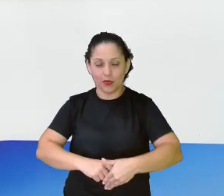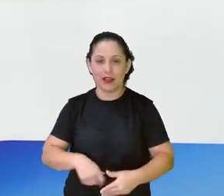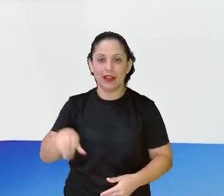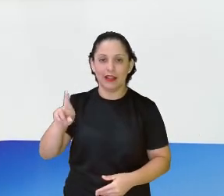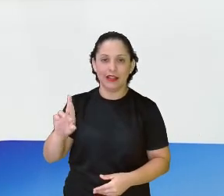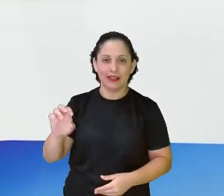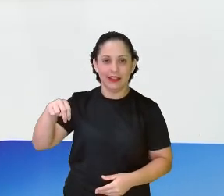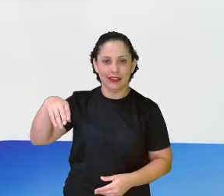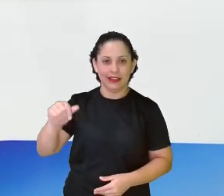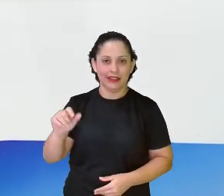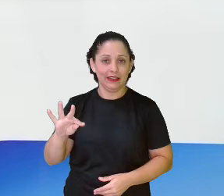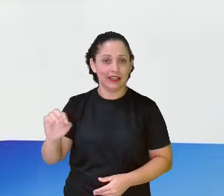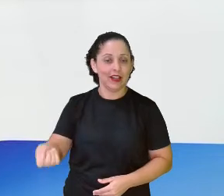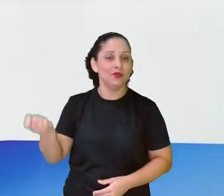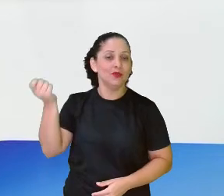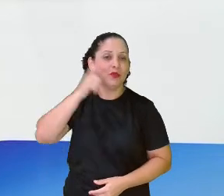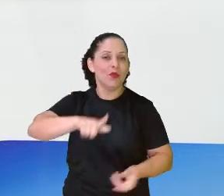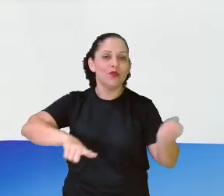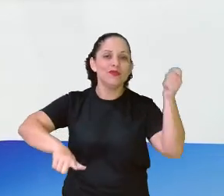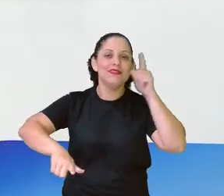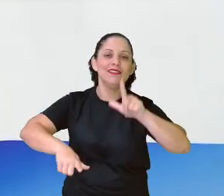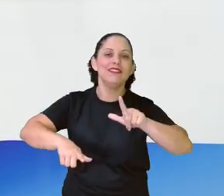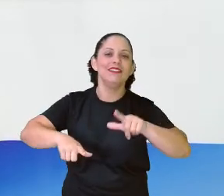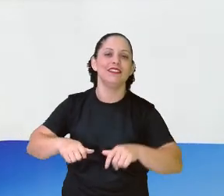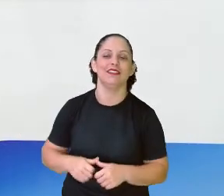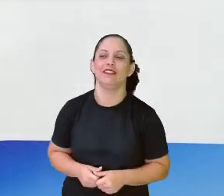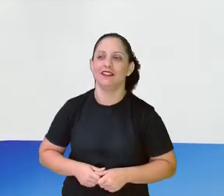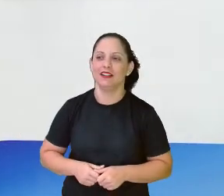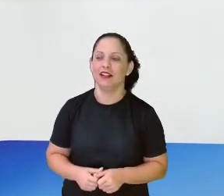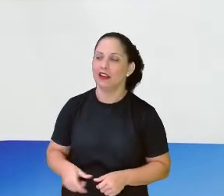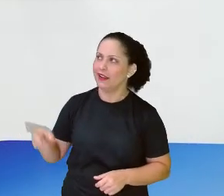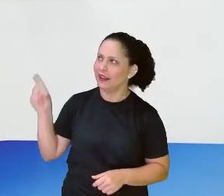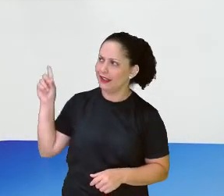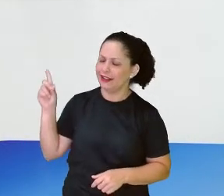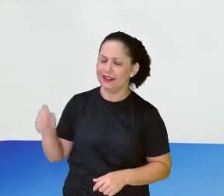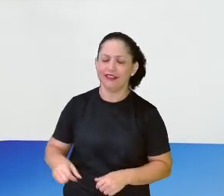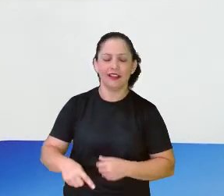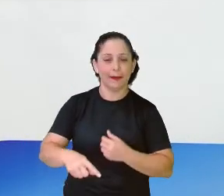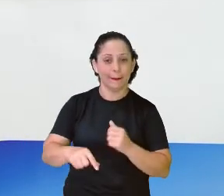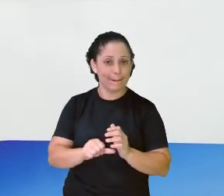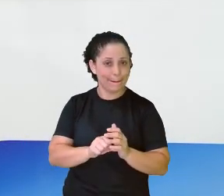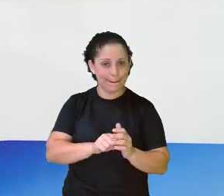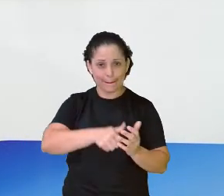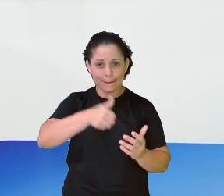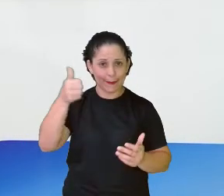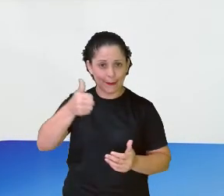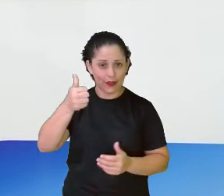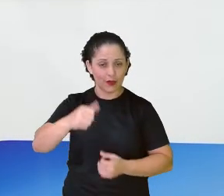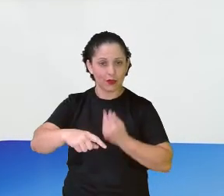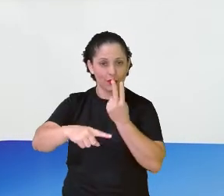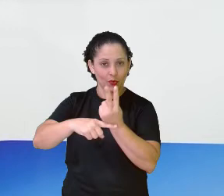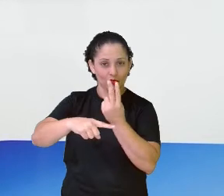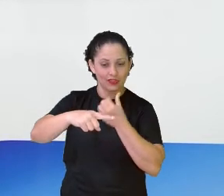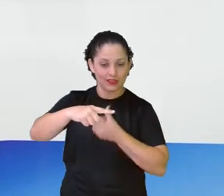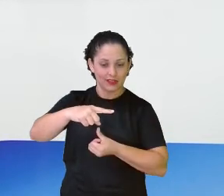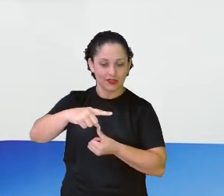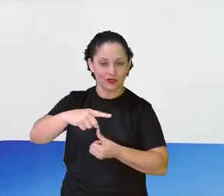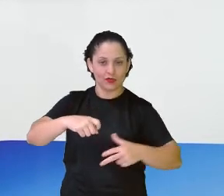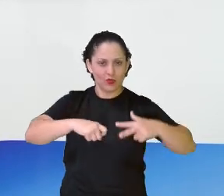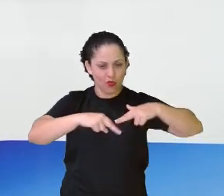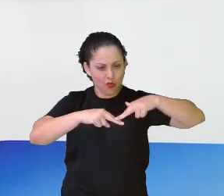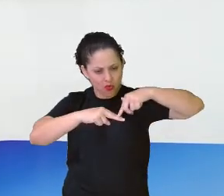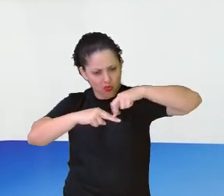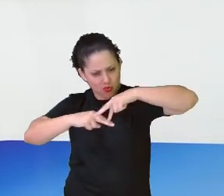É a mesma situação. Ele não percorreu 2/6 primeiro e correu mais. Se